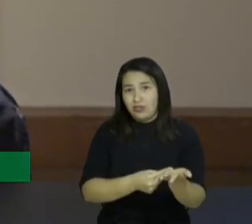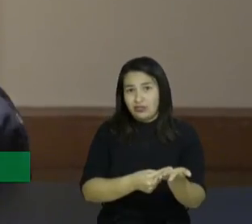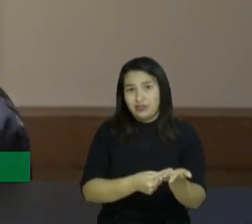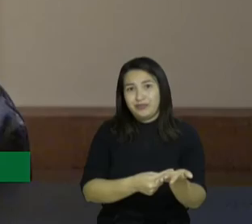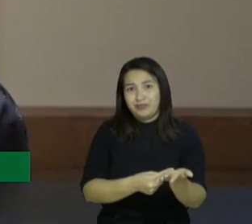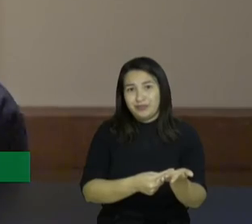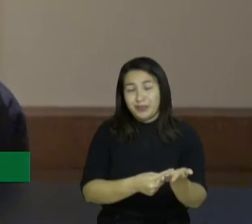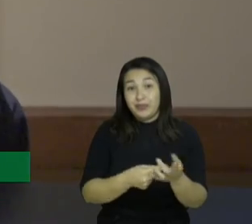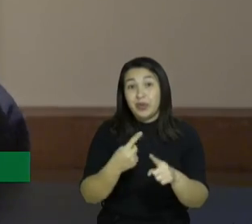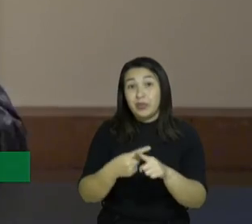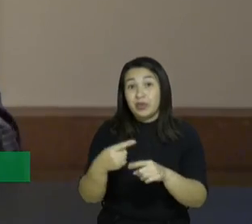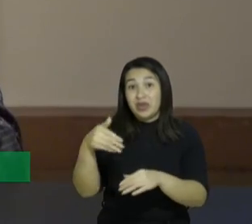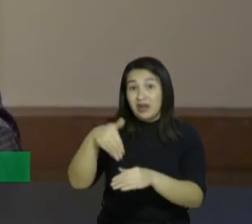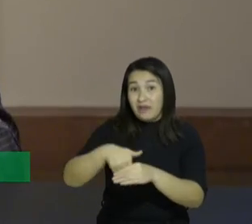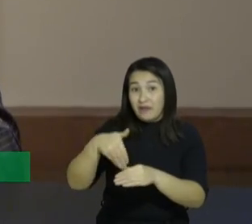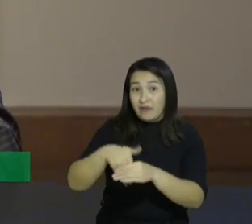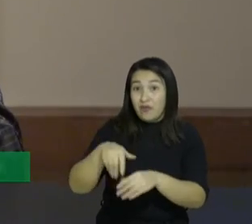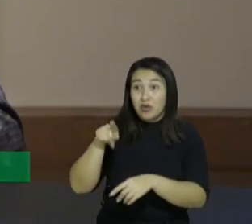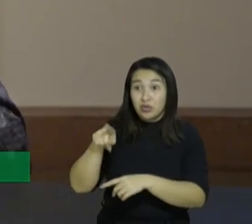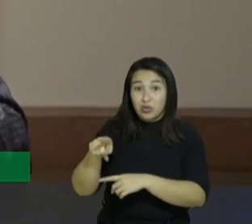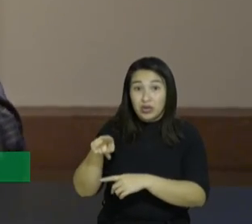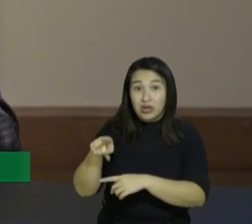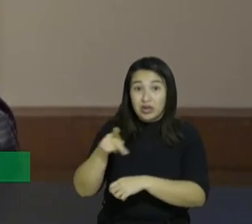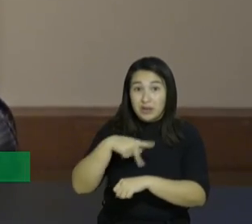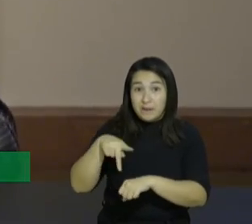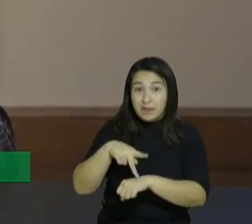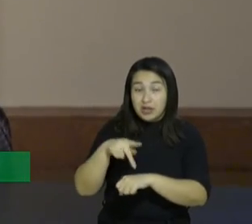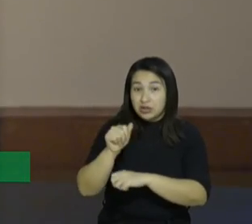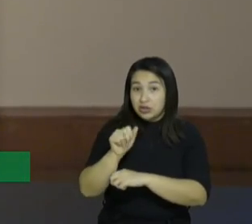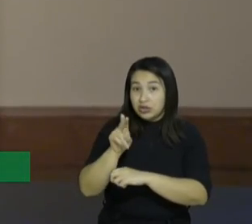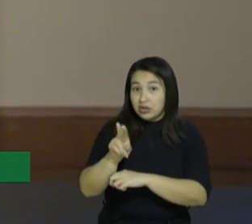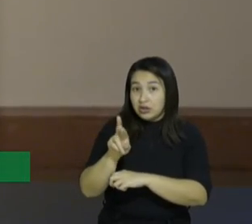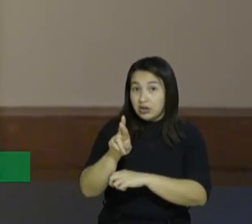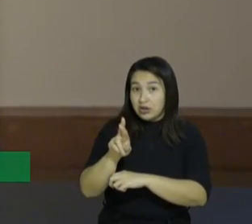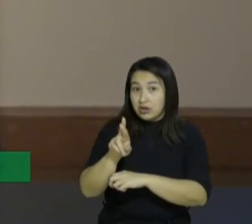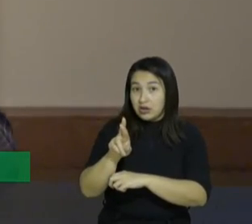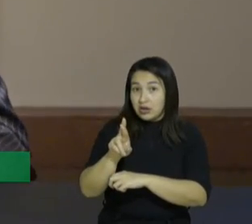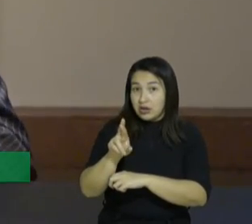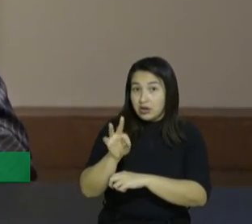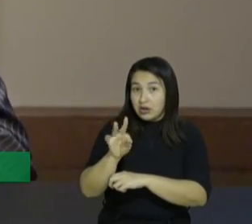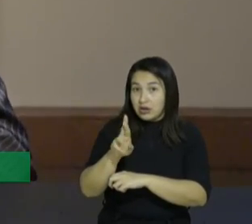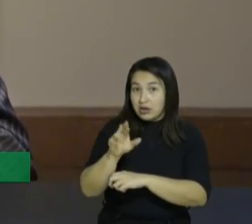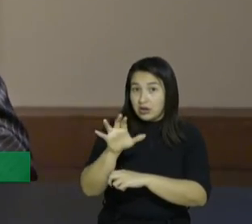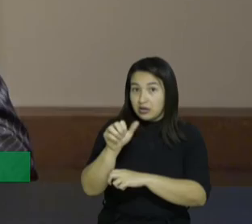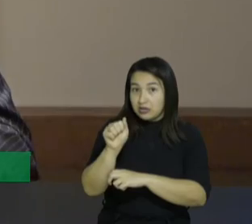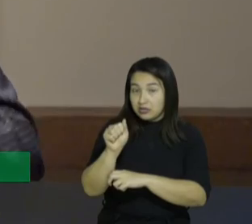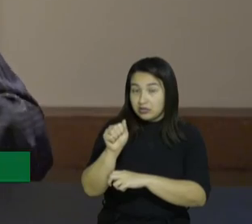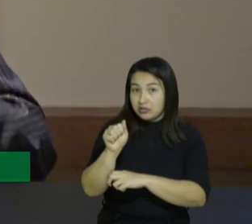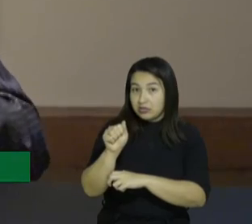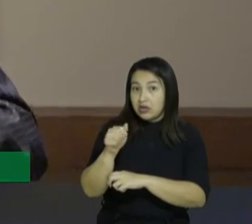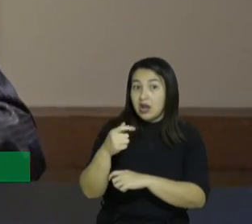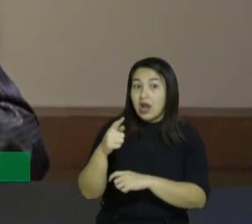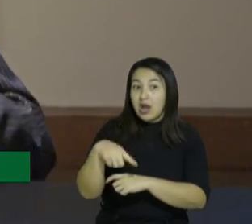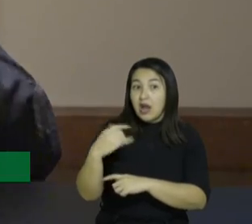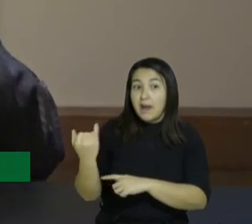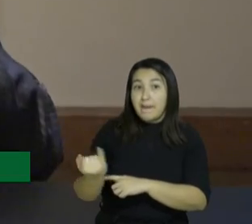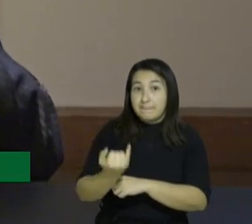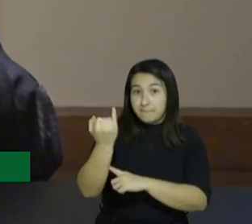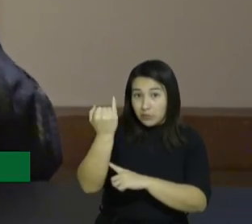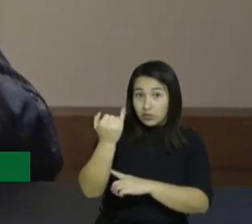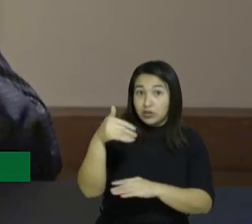porque esse voto eh no Parlamento austríaco ele é vinculante para o governo votar no conselho europeu então o acordo